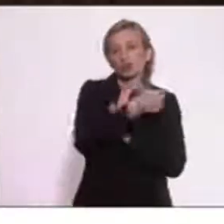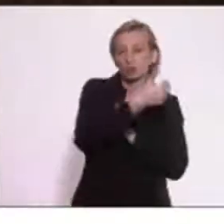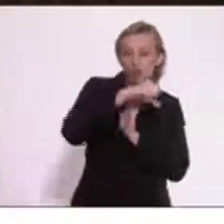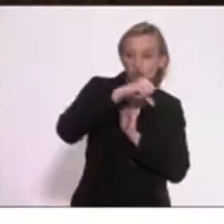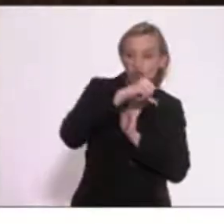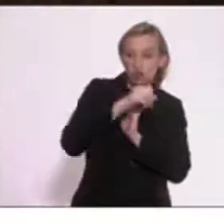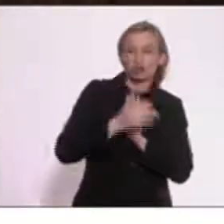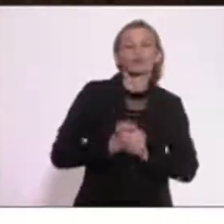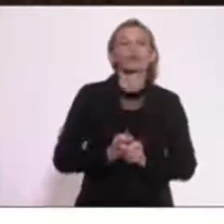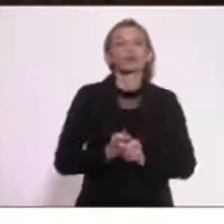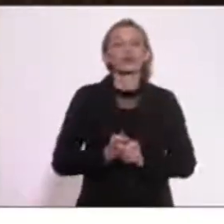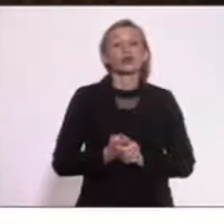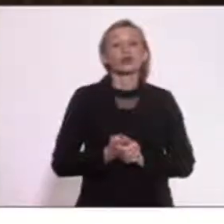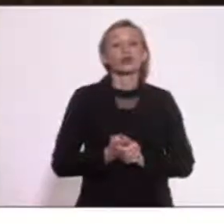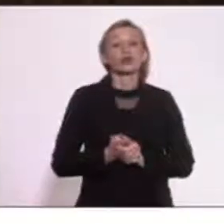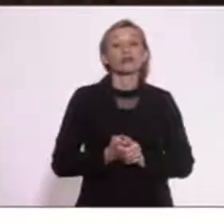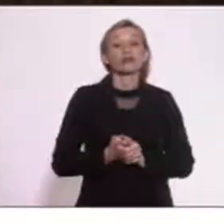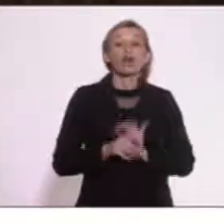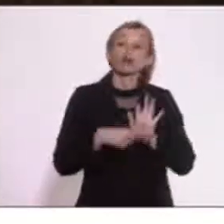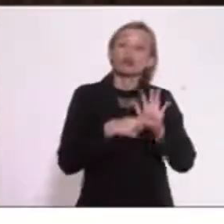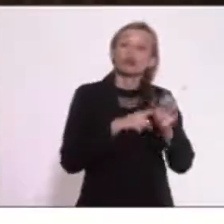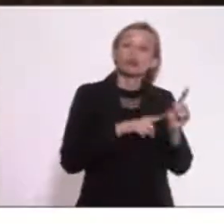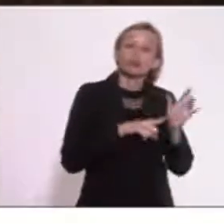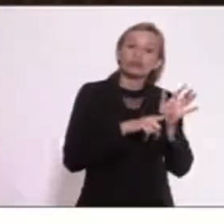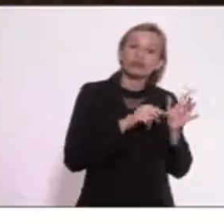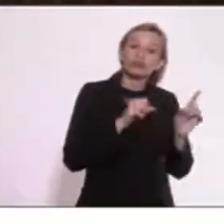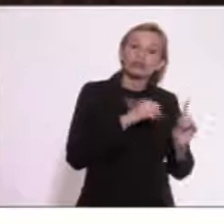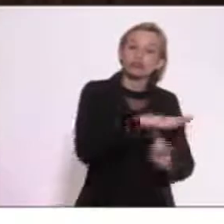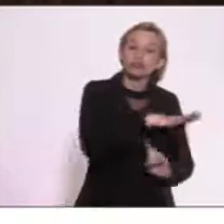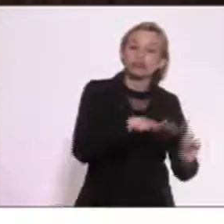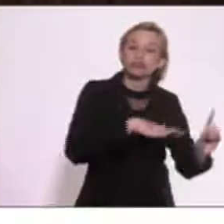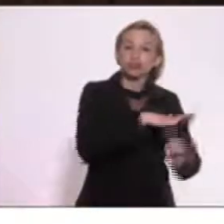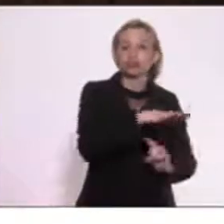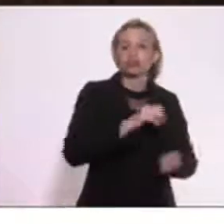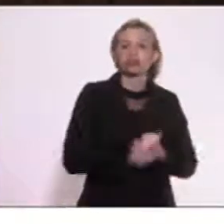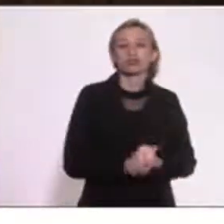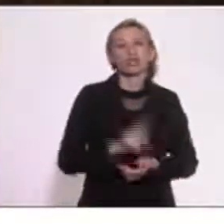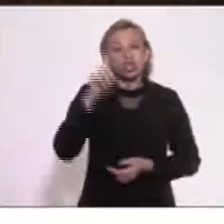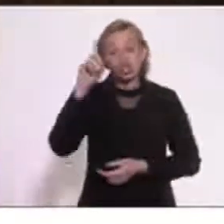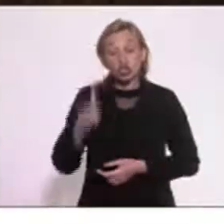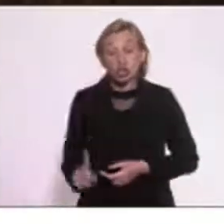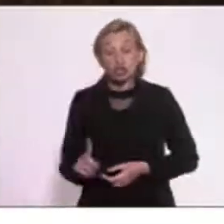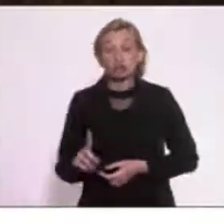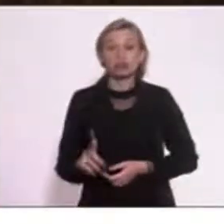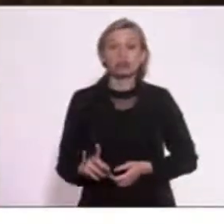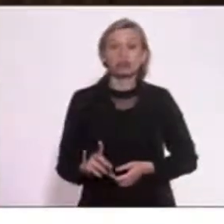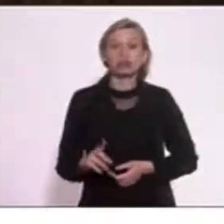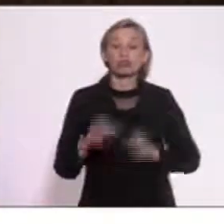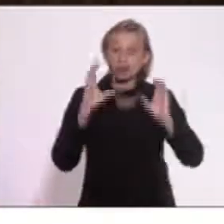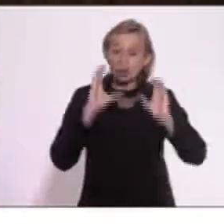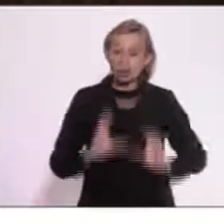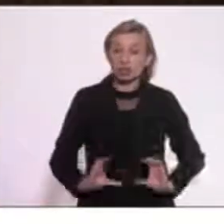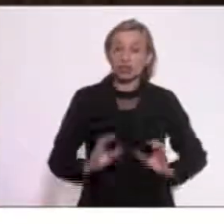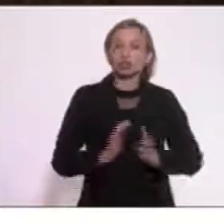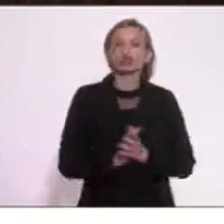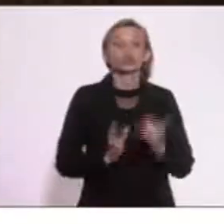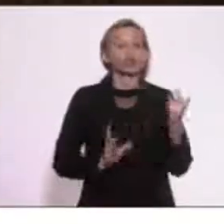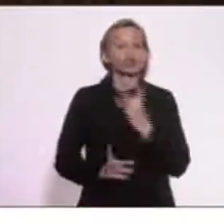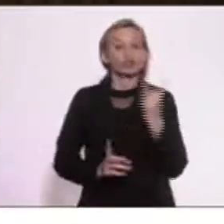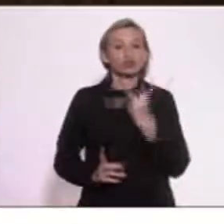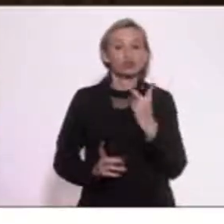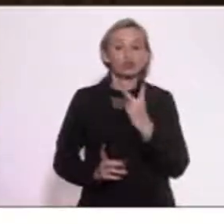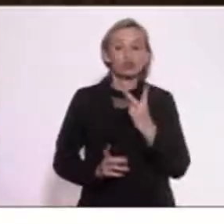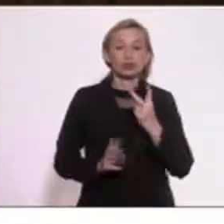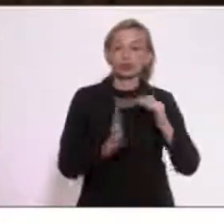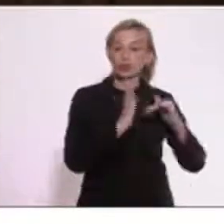2019. Assistência social e direito à cidadania. São duas